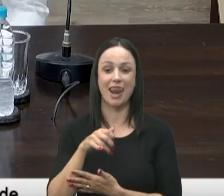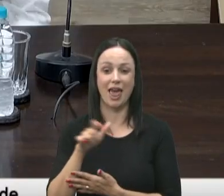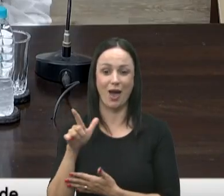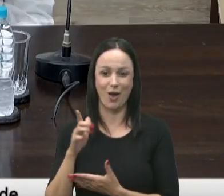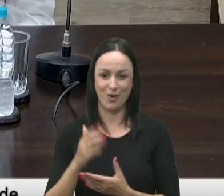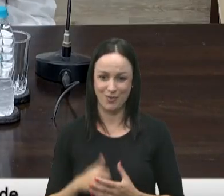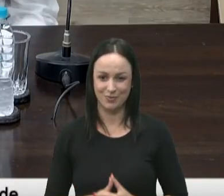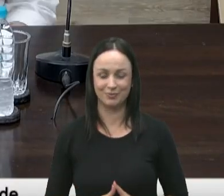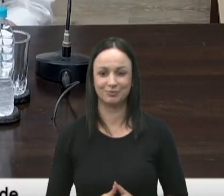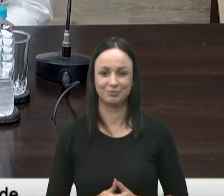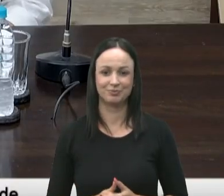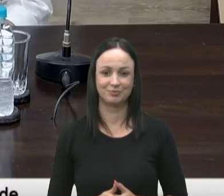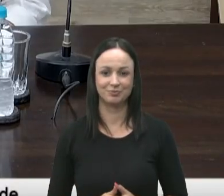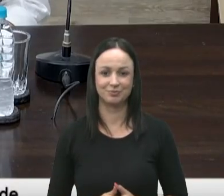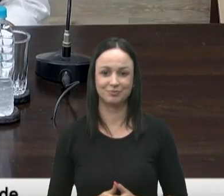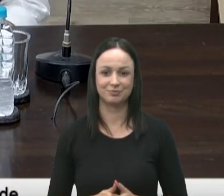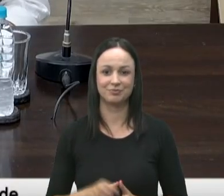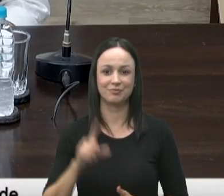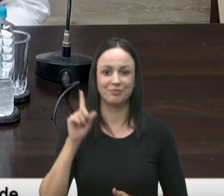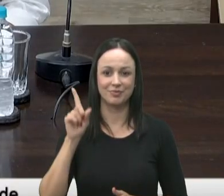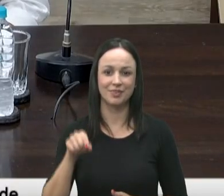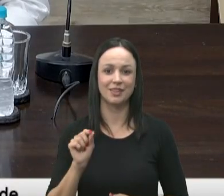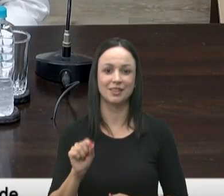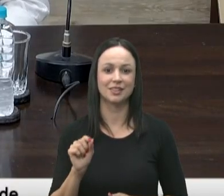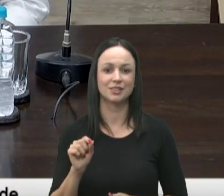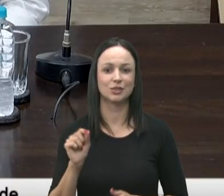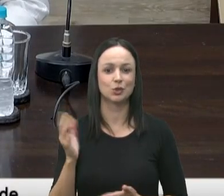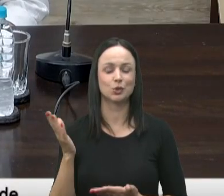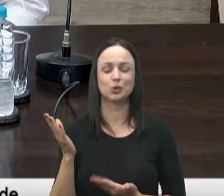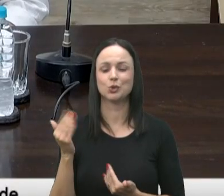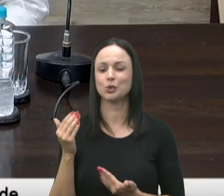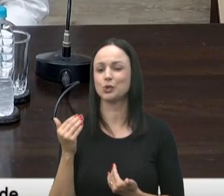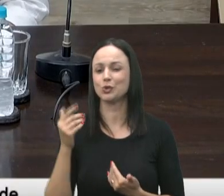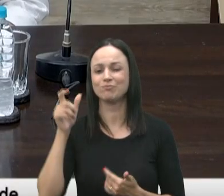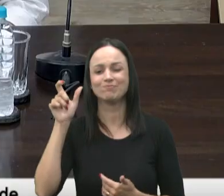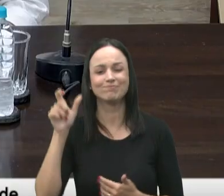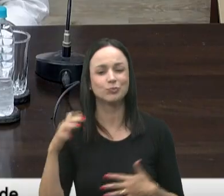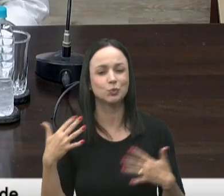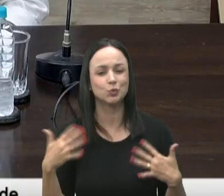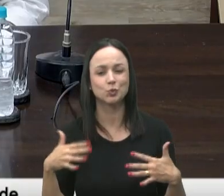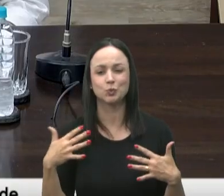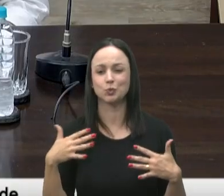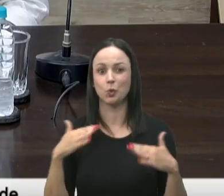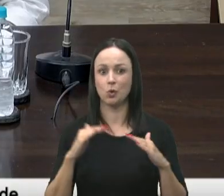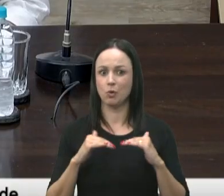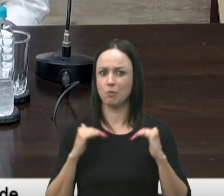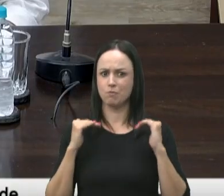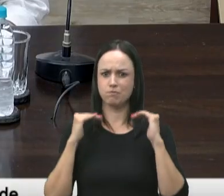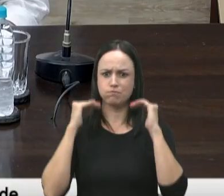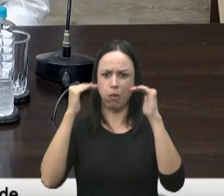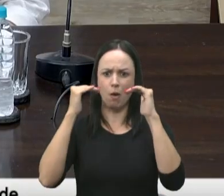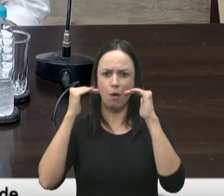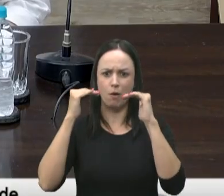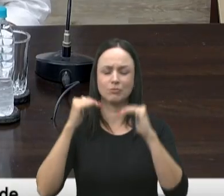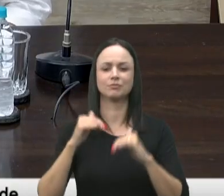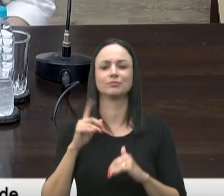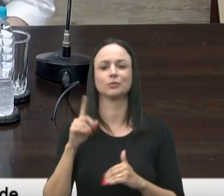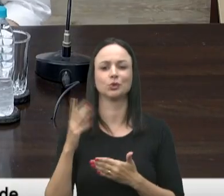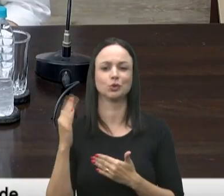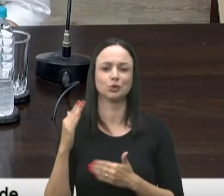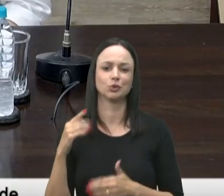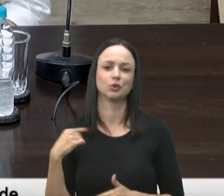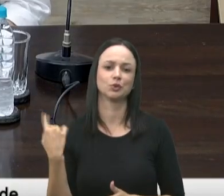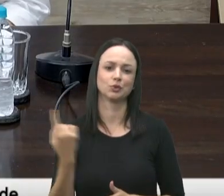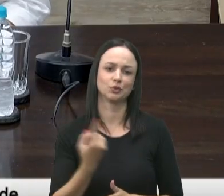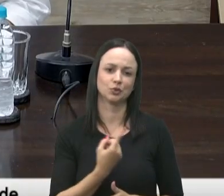E ele é, sem dúvida nenhuma, uma juventude e uma potência que a juventude traz para a